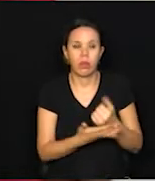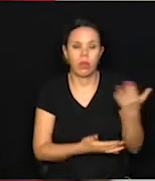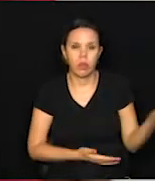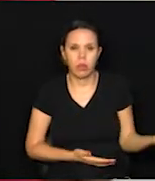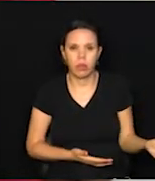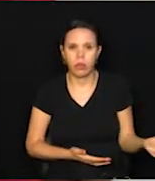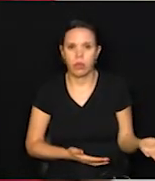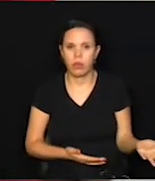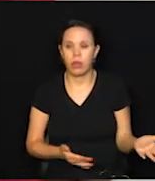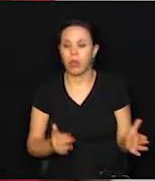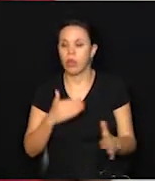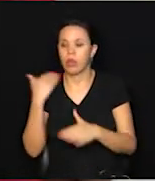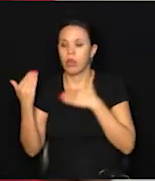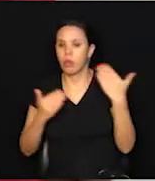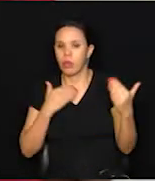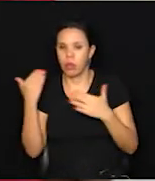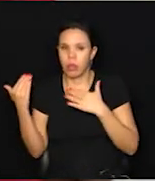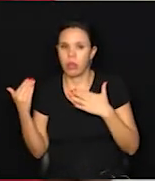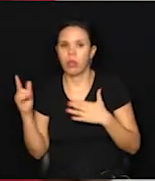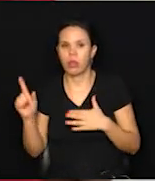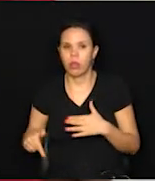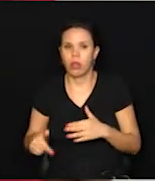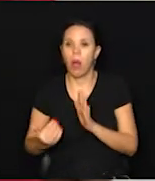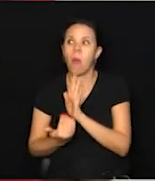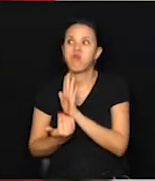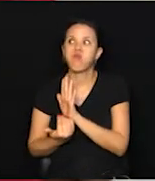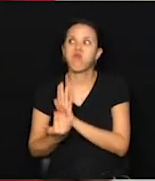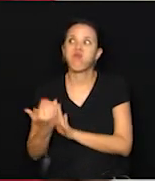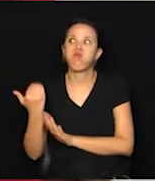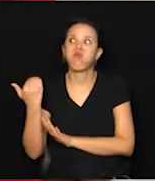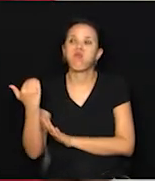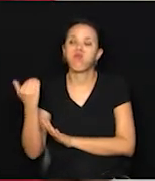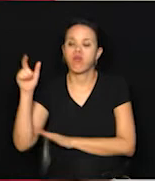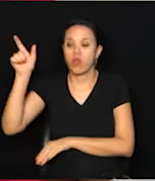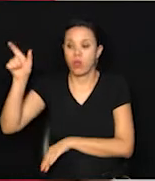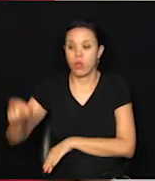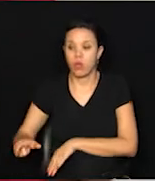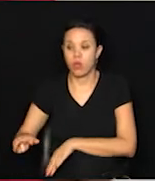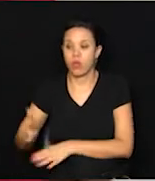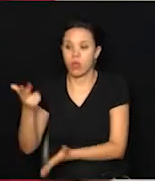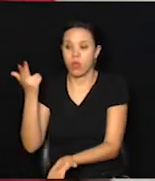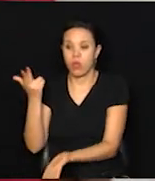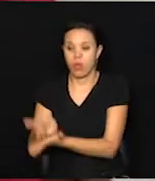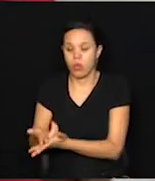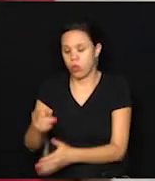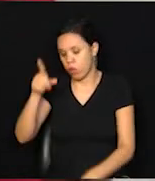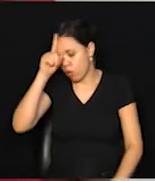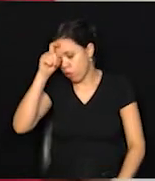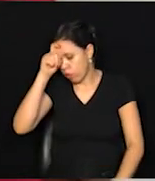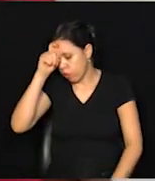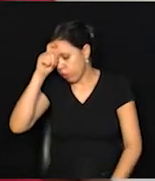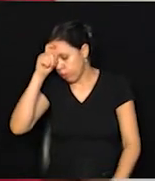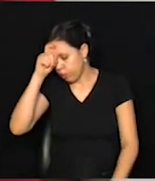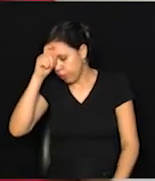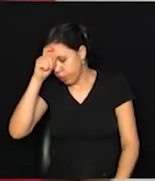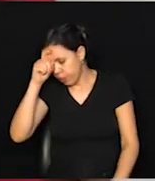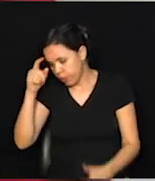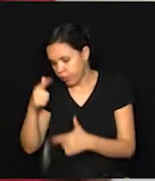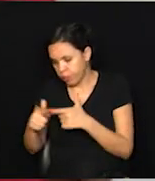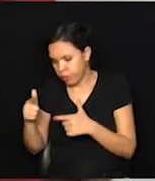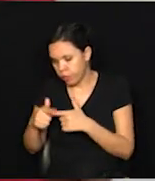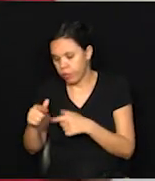Já a mortalidade, essa é alta. A pessoa que internou no hospital com complicações